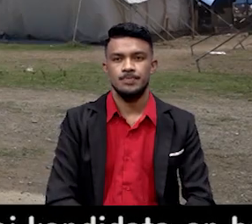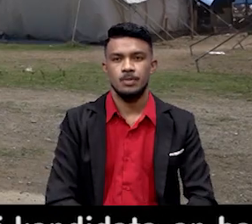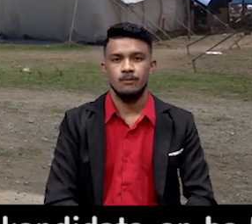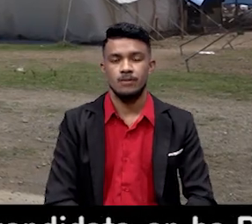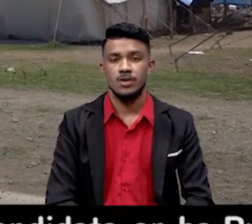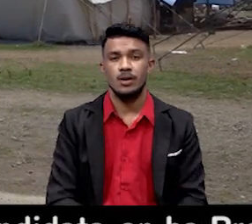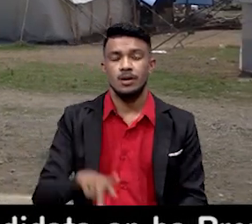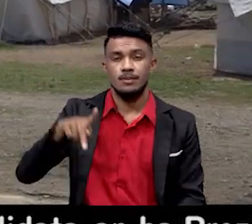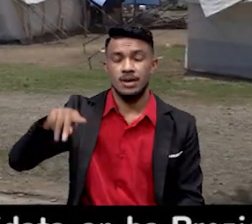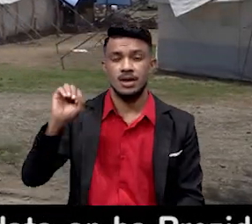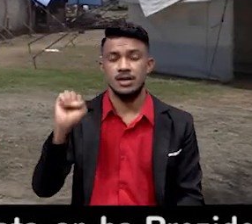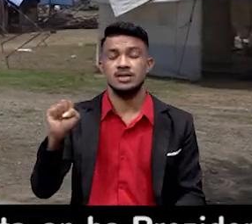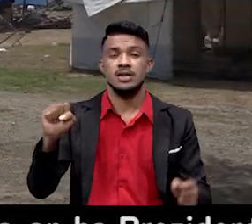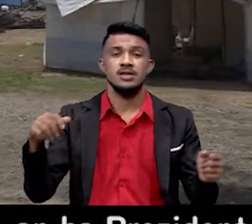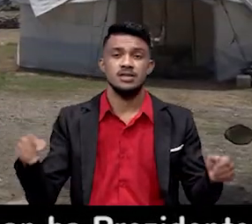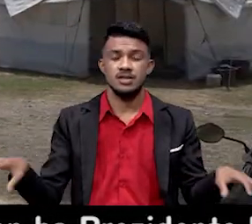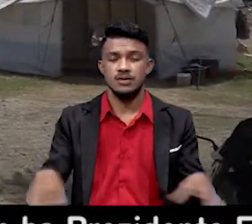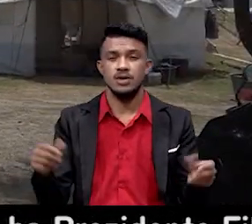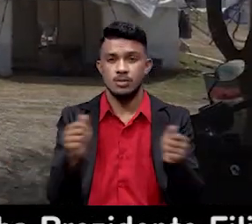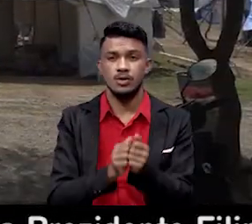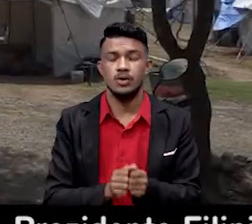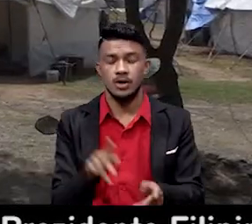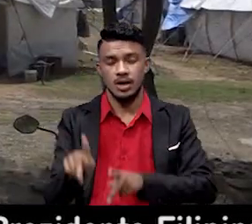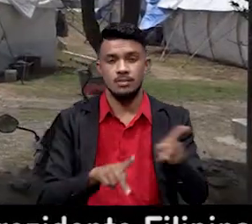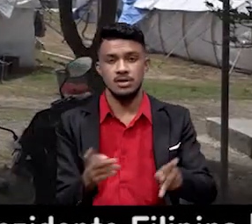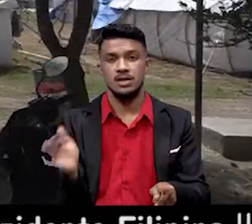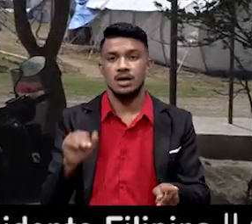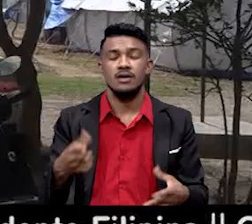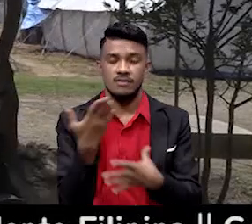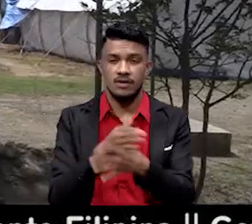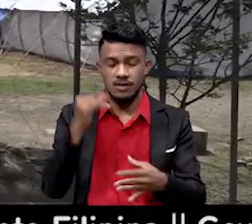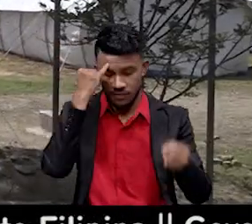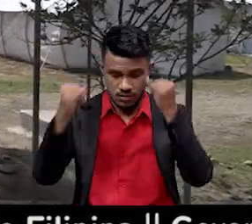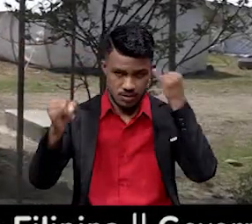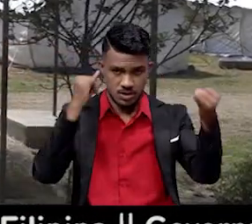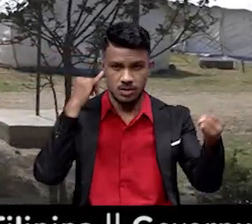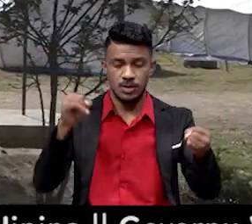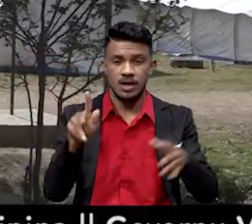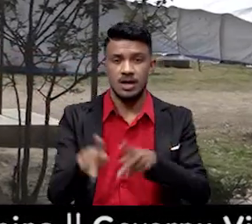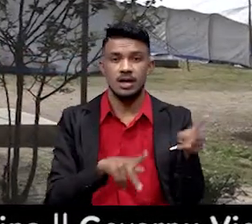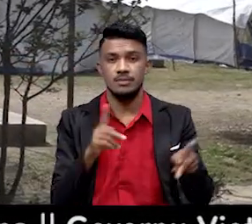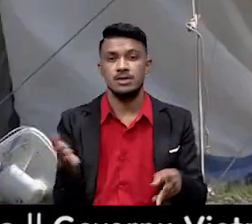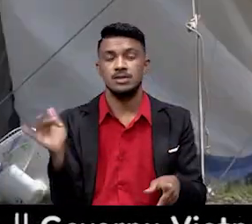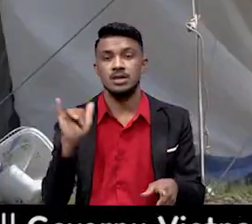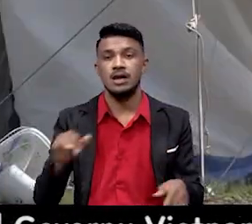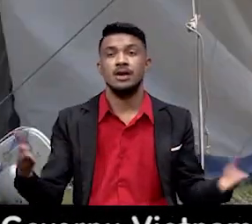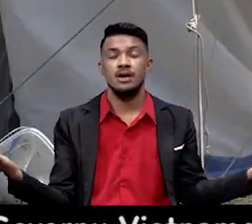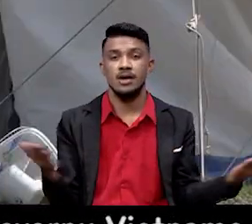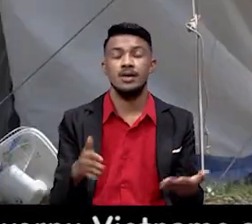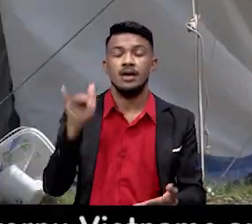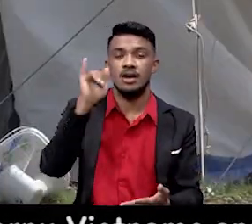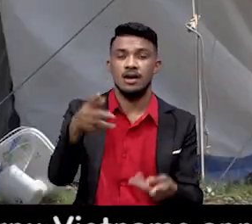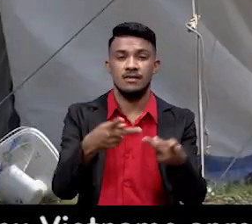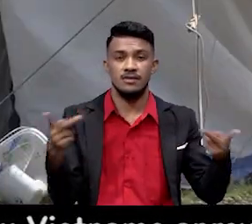Proteção Civil, serviço a mútuo com parceiro Sira, halo sensibilização e informação ba comunidade Sira ne behela e a